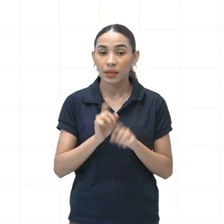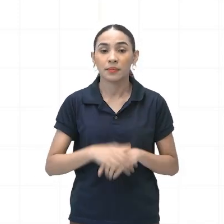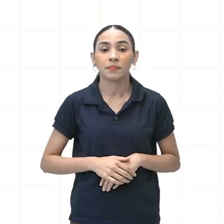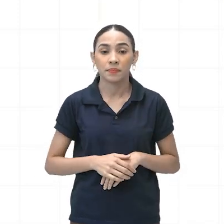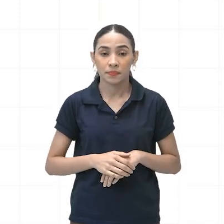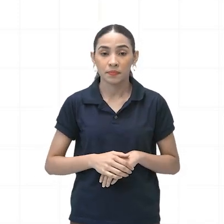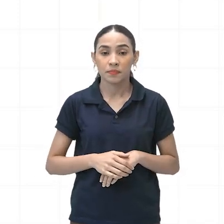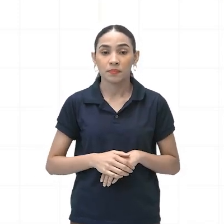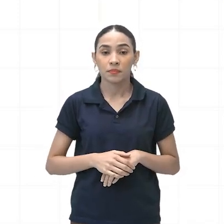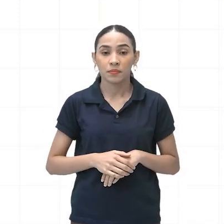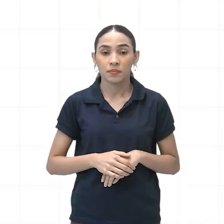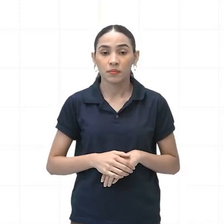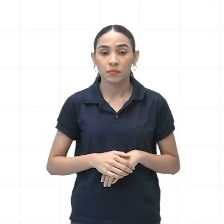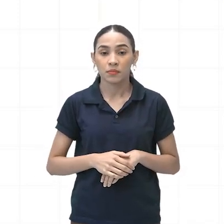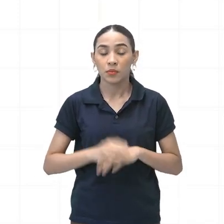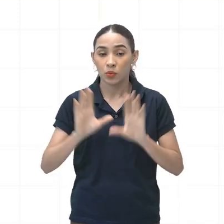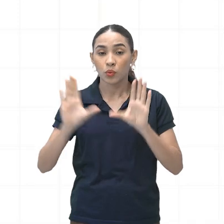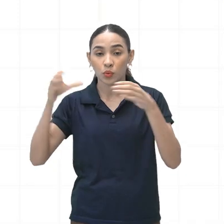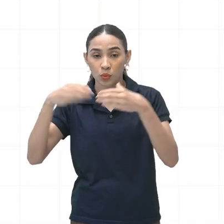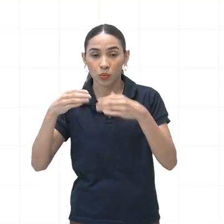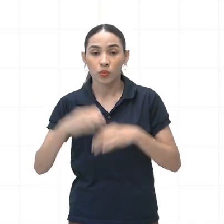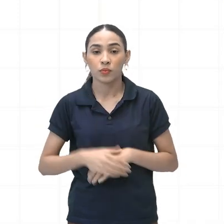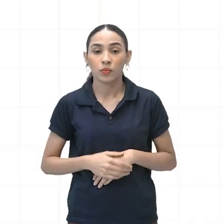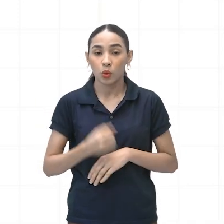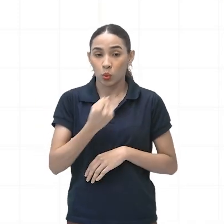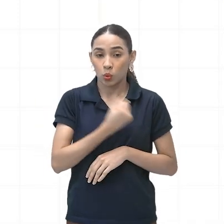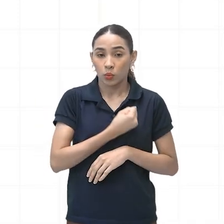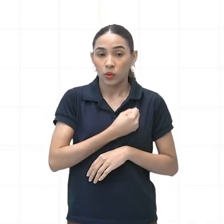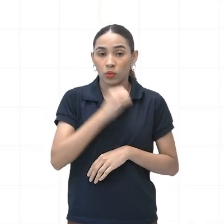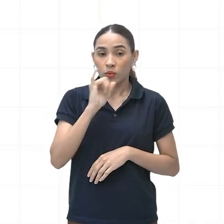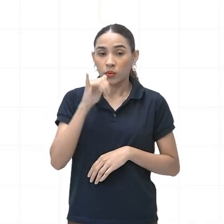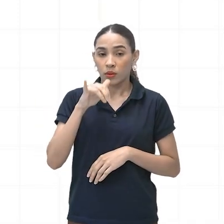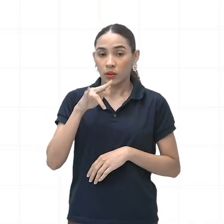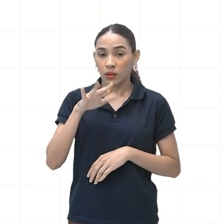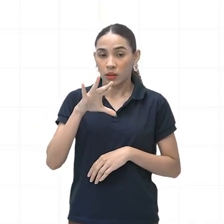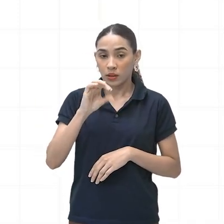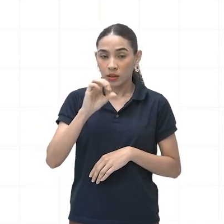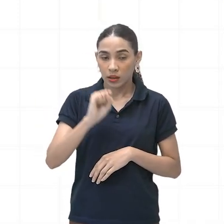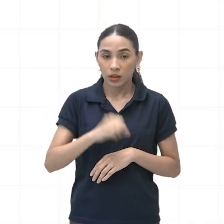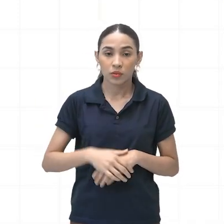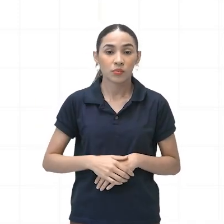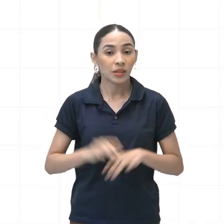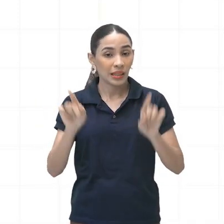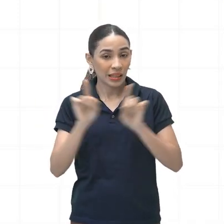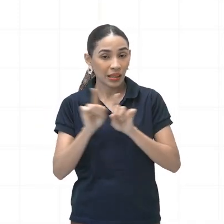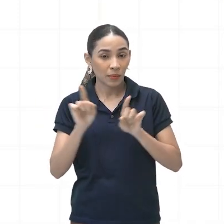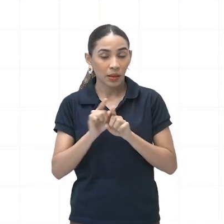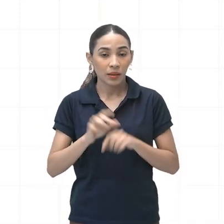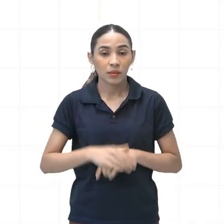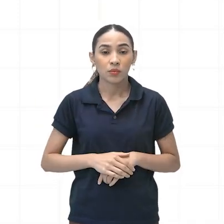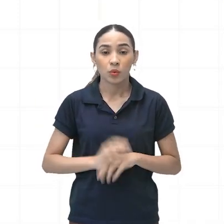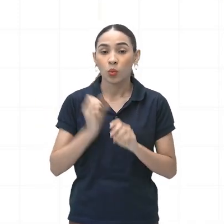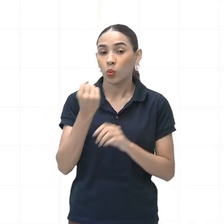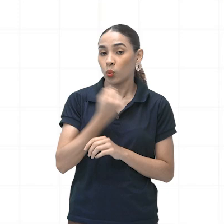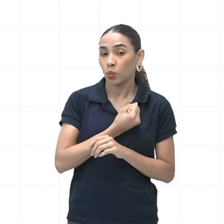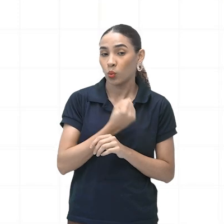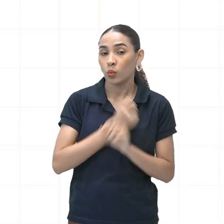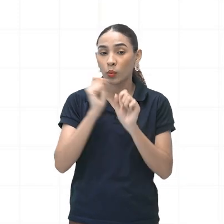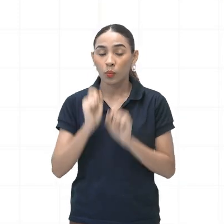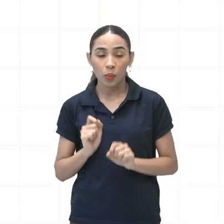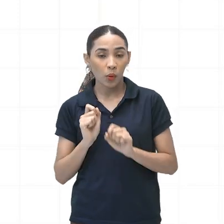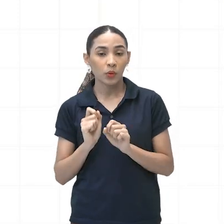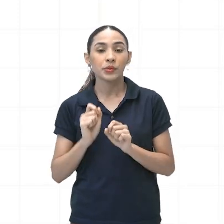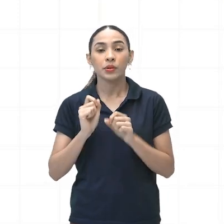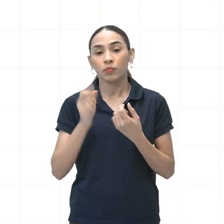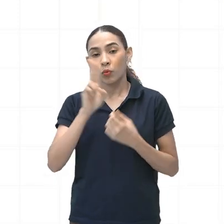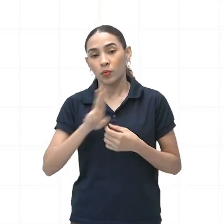farão parte desse conjunto os números inteiros e os números que podem ser escritos na forma